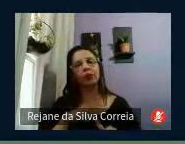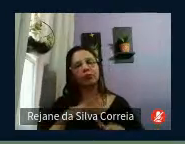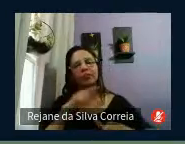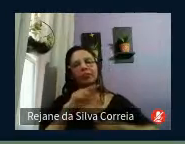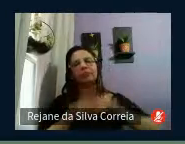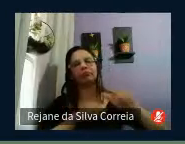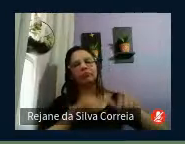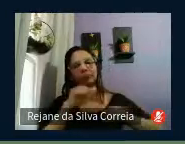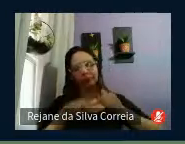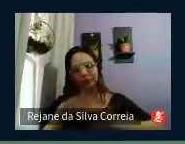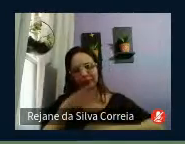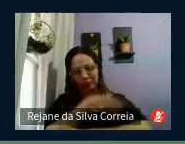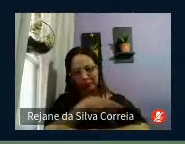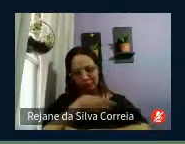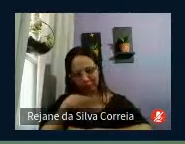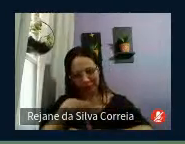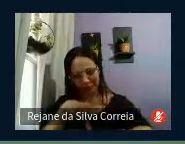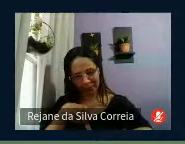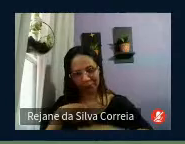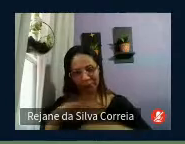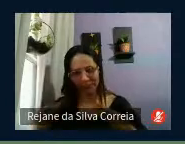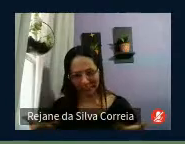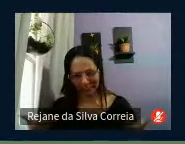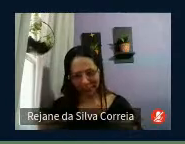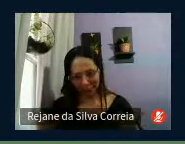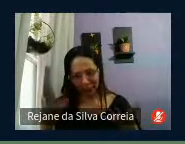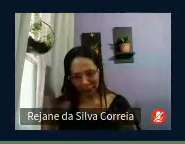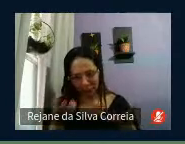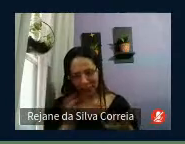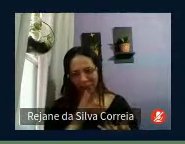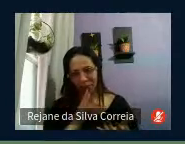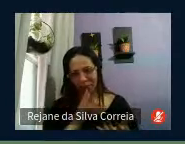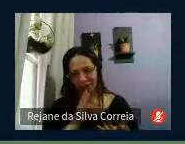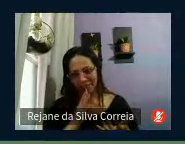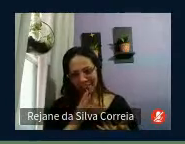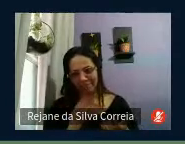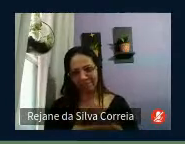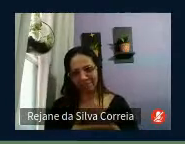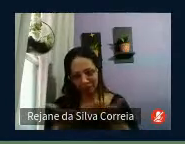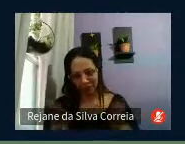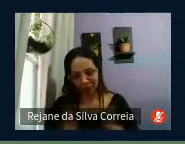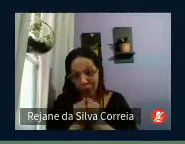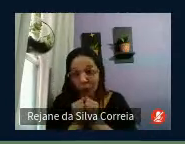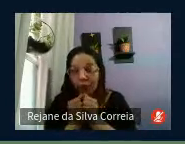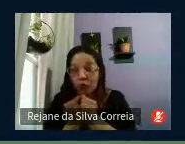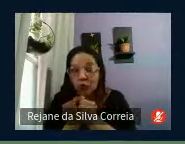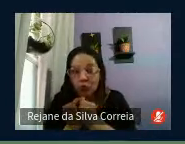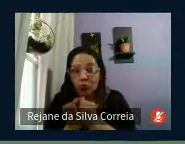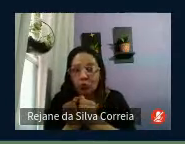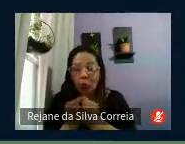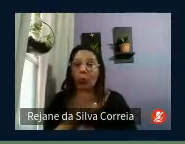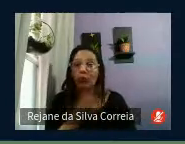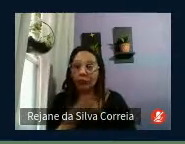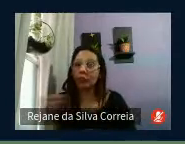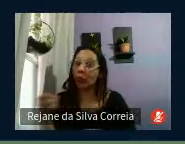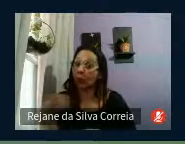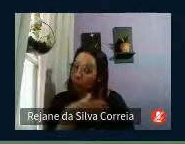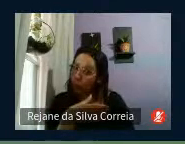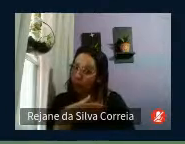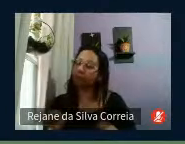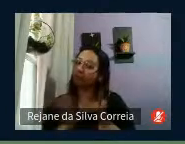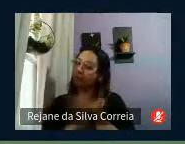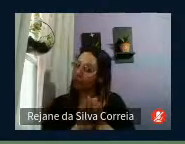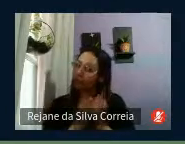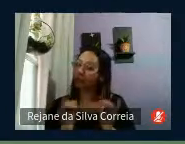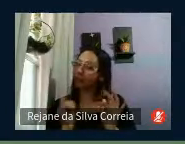parte pedagógica, é exatamente o momento que eu vou conhecer essa profissional e a gente vai caminhar junto dentro do Instituto. Então, como eu não posso,